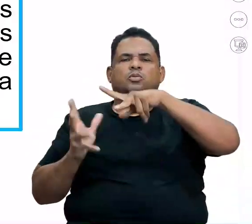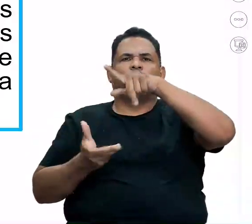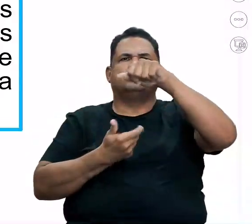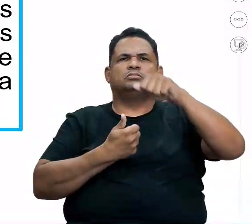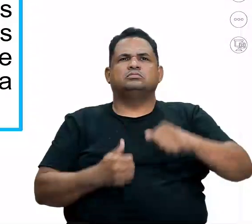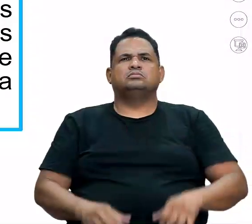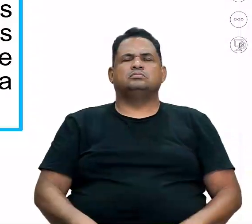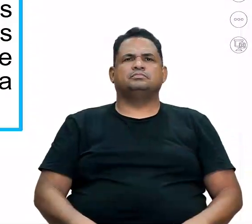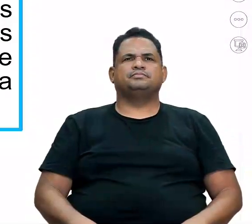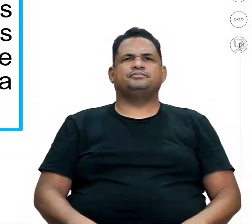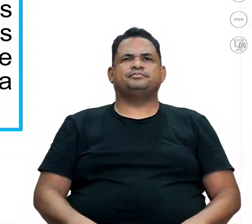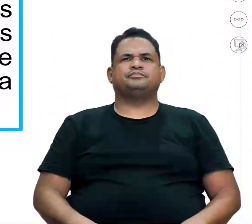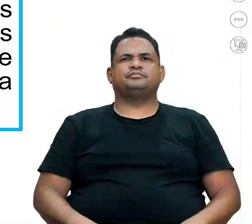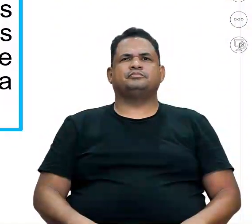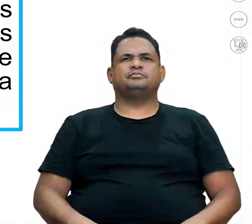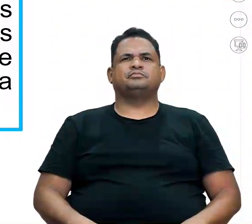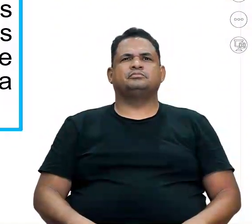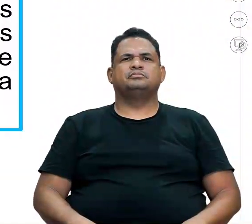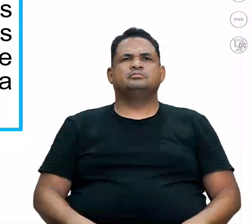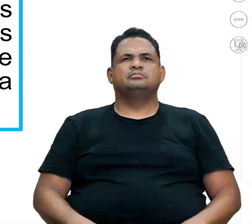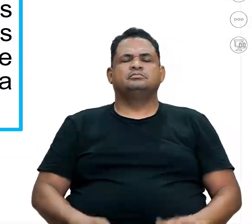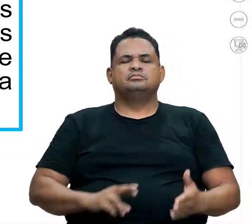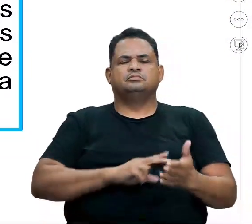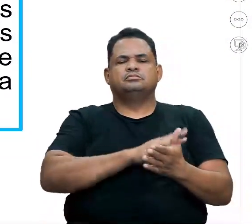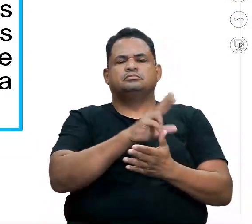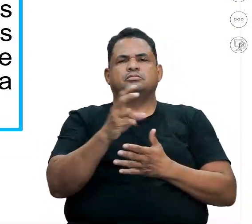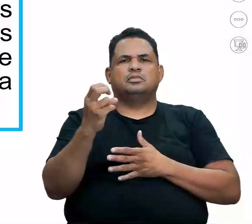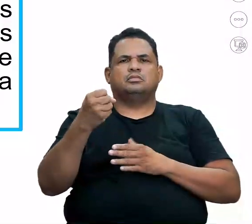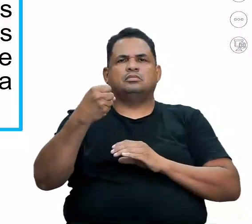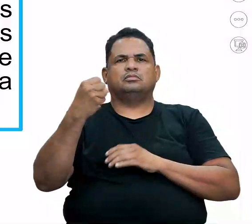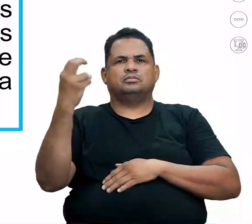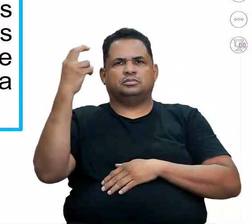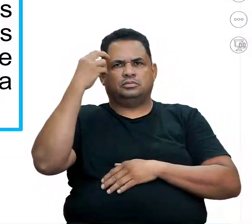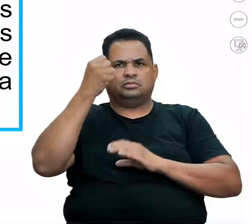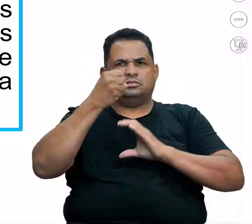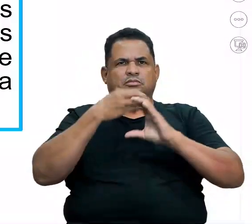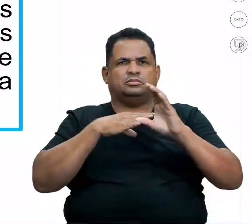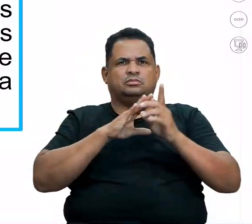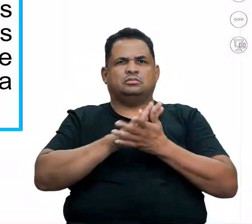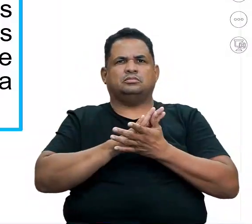né? Então, o multiculturalismo, ele caracteriza a sociedade como